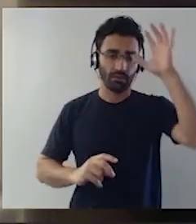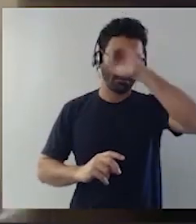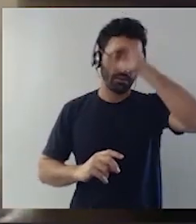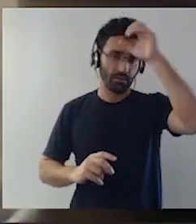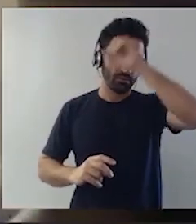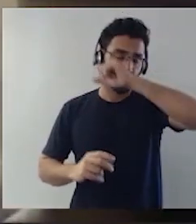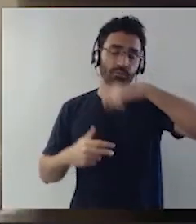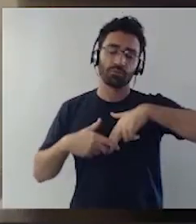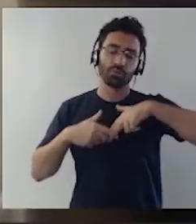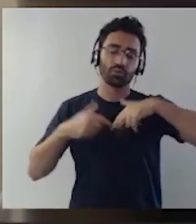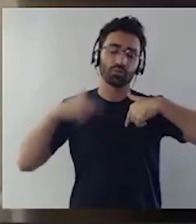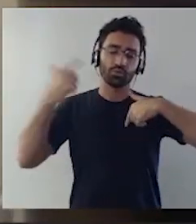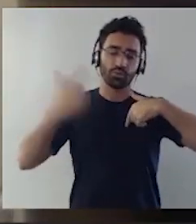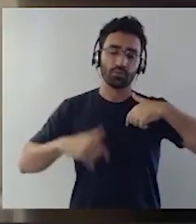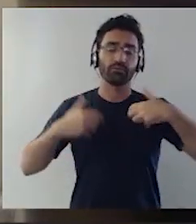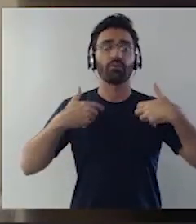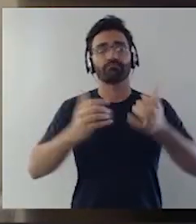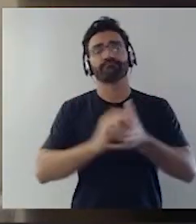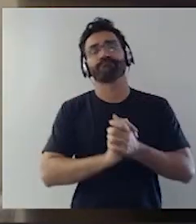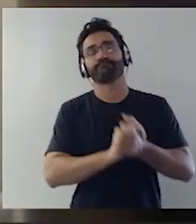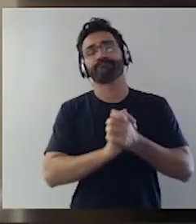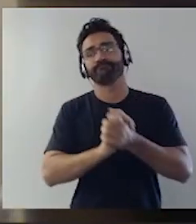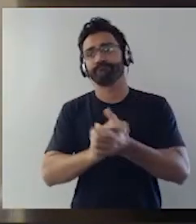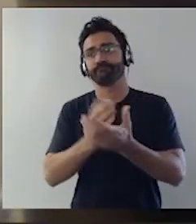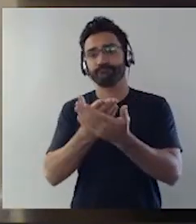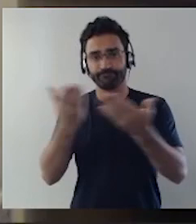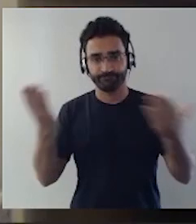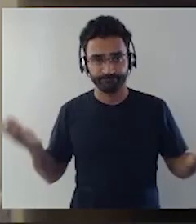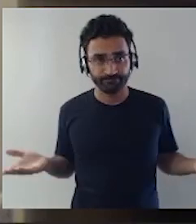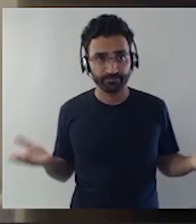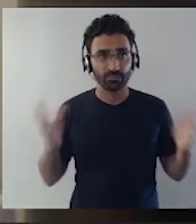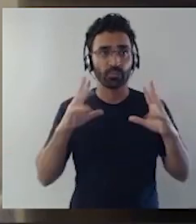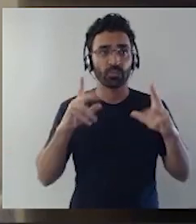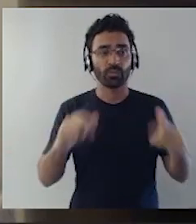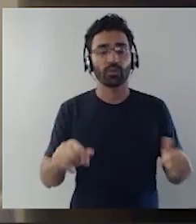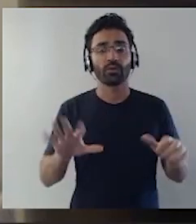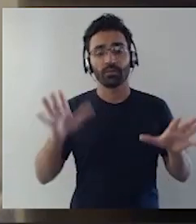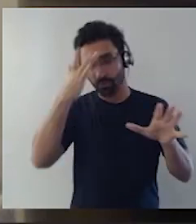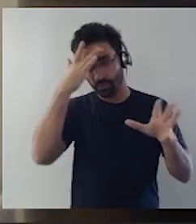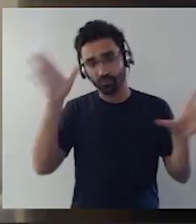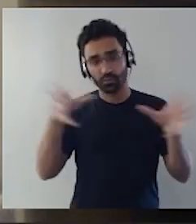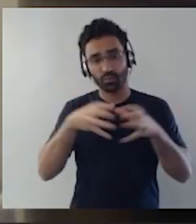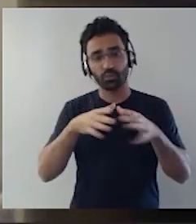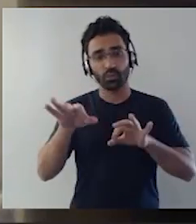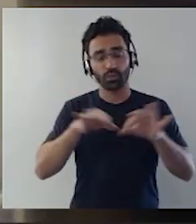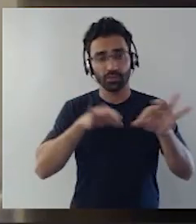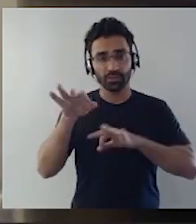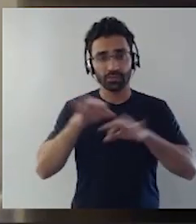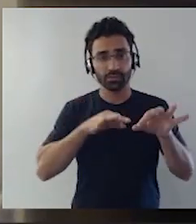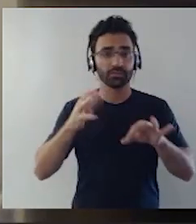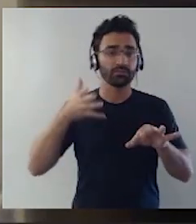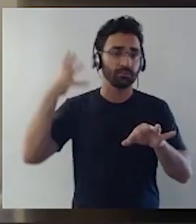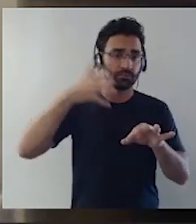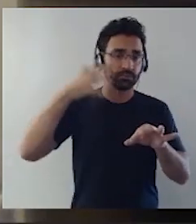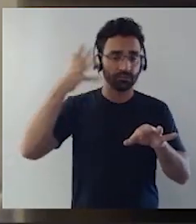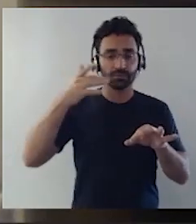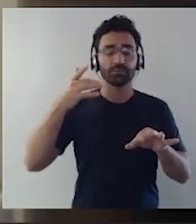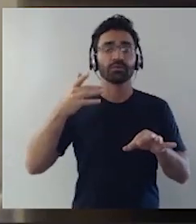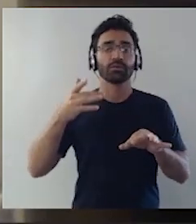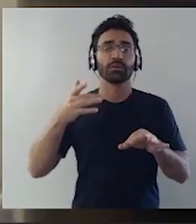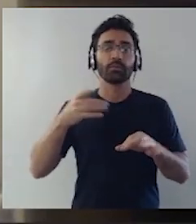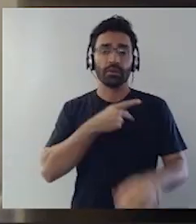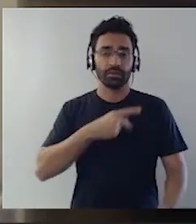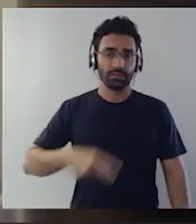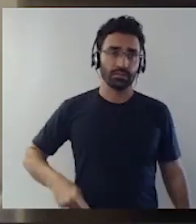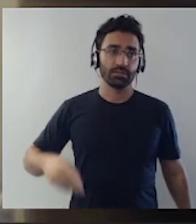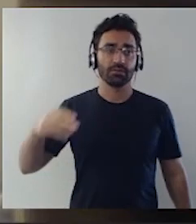Mais uma vez, saudar, em nome de todos nós aqui, os organizadores e coordenadores do painel, nosso sempre presidente